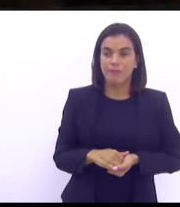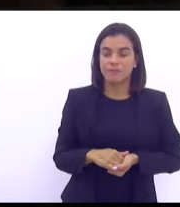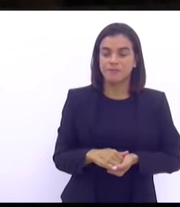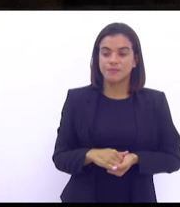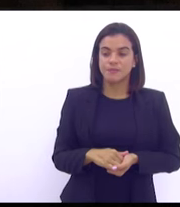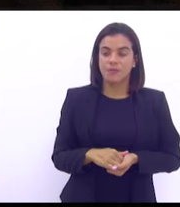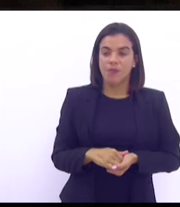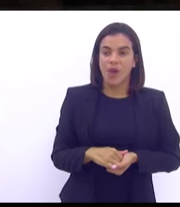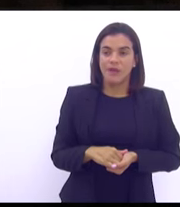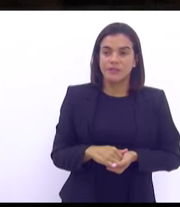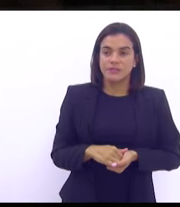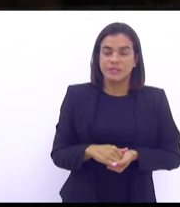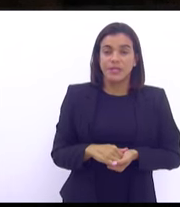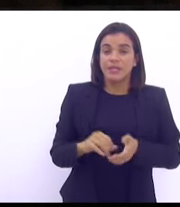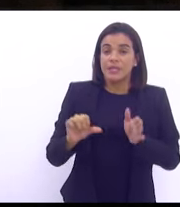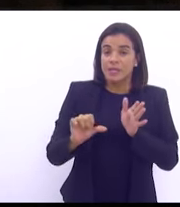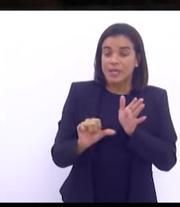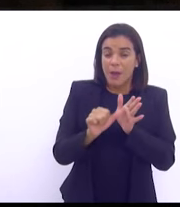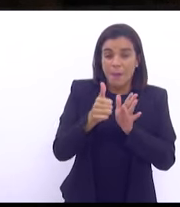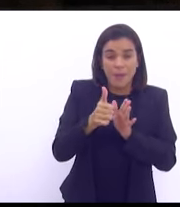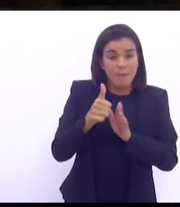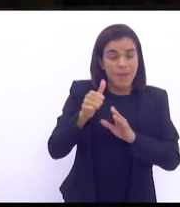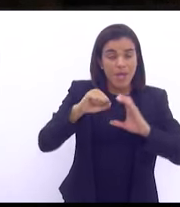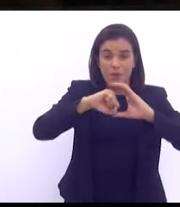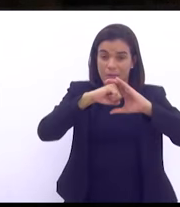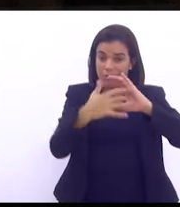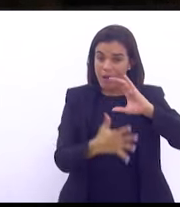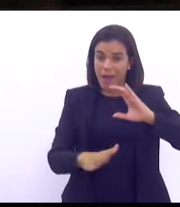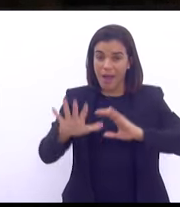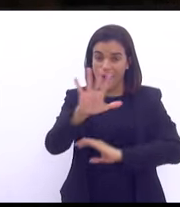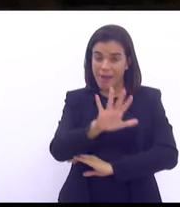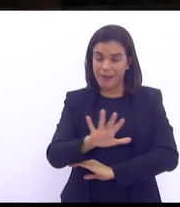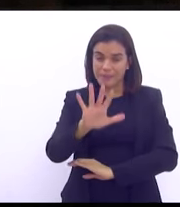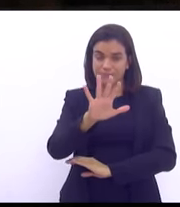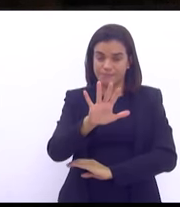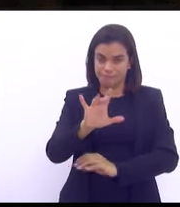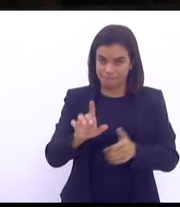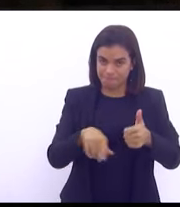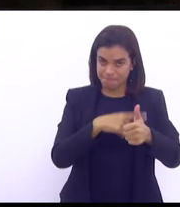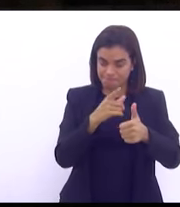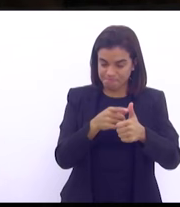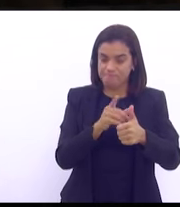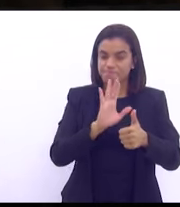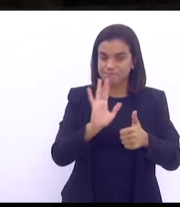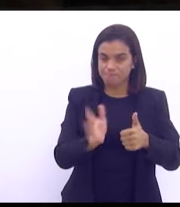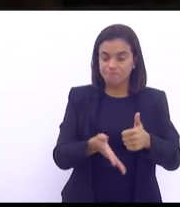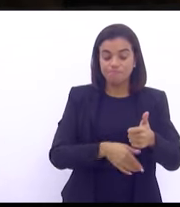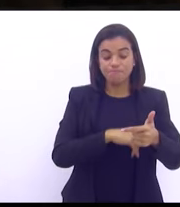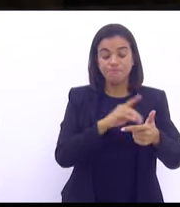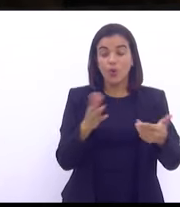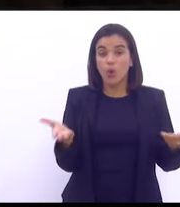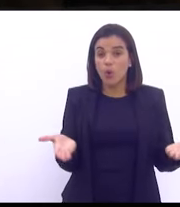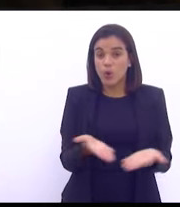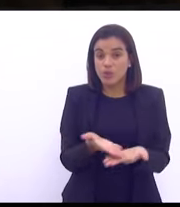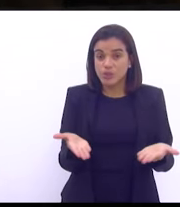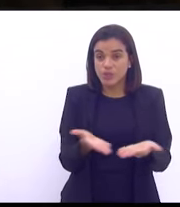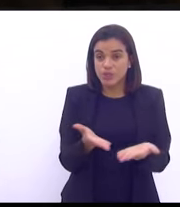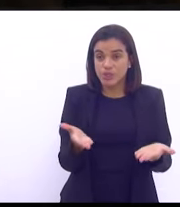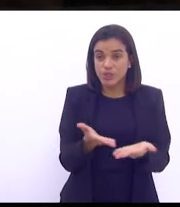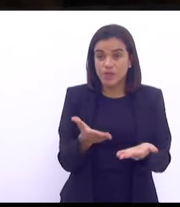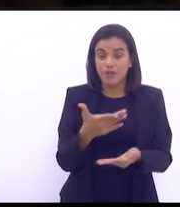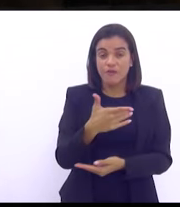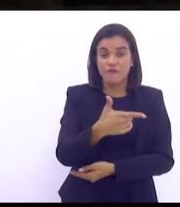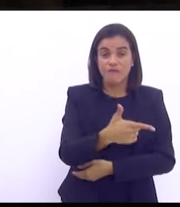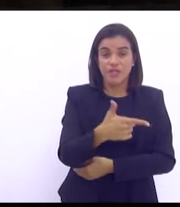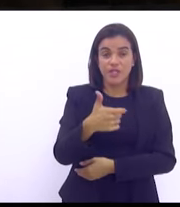Então, esse é o primeiro aspecto que a gente tinha que abordar. Deputada Lucinha, hoje é